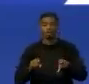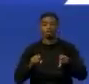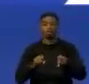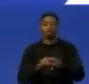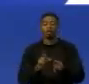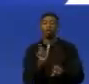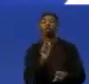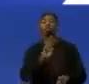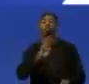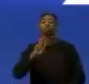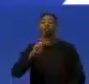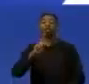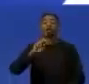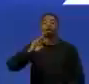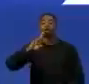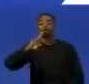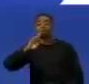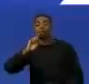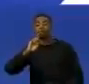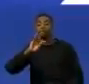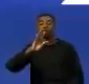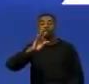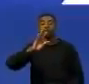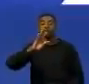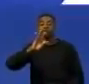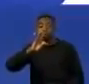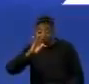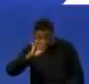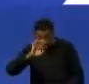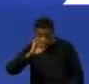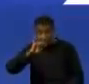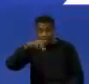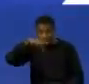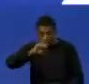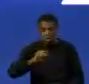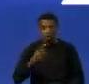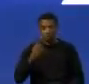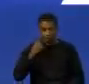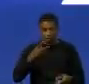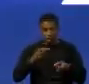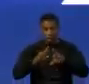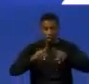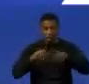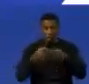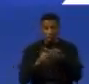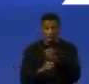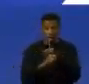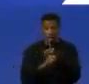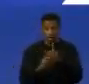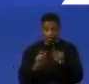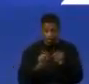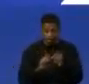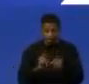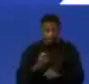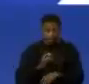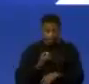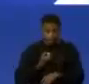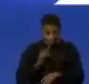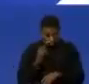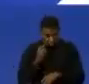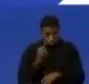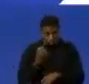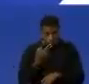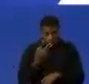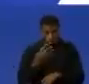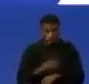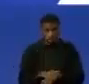uma dessas células. Só que o que acontece? Acompanhando o desenho, nota-se que na fase 4, o que